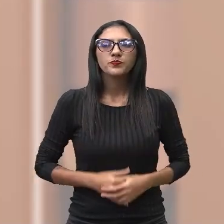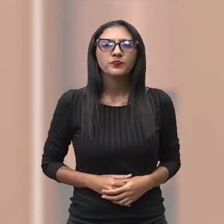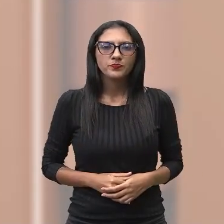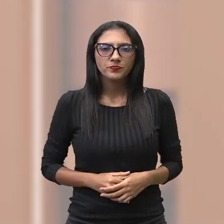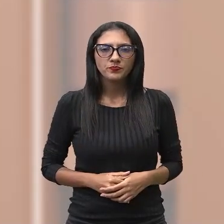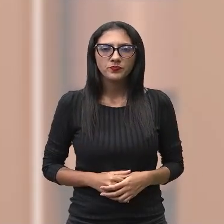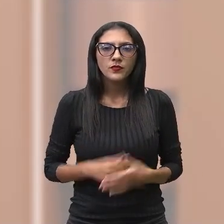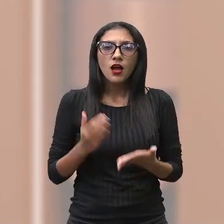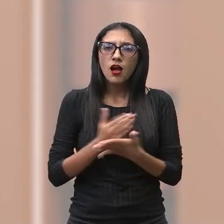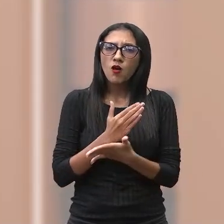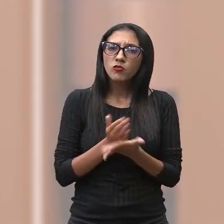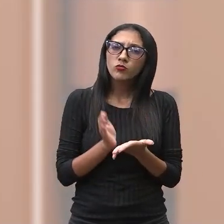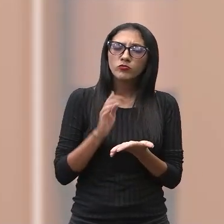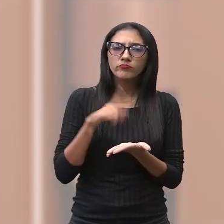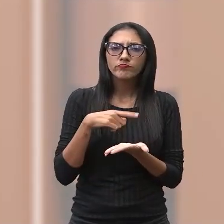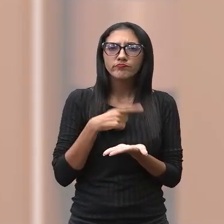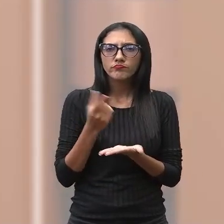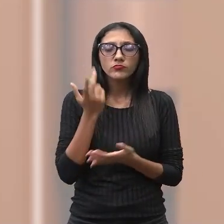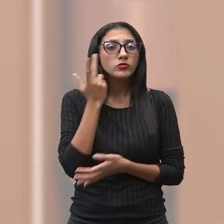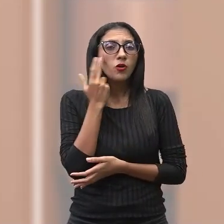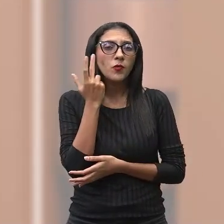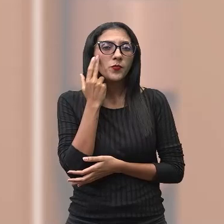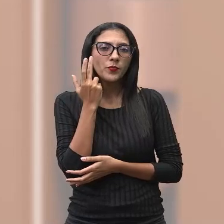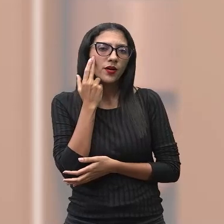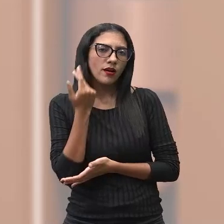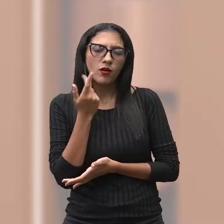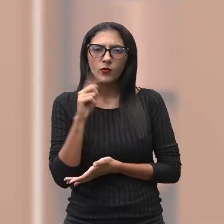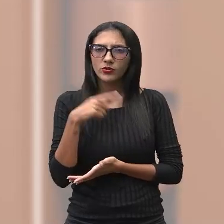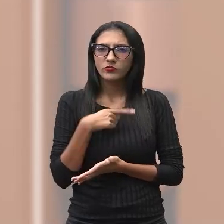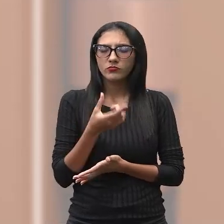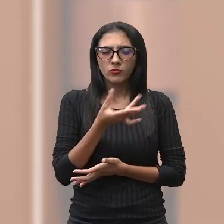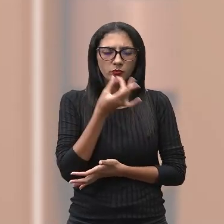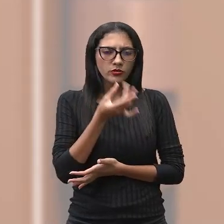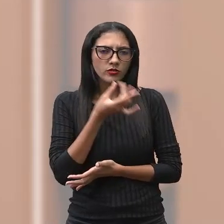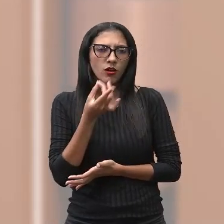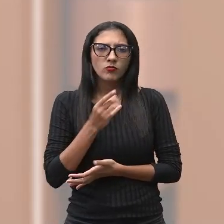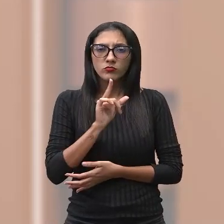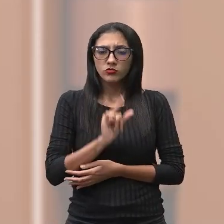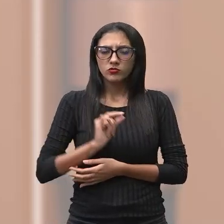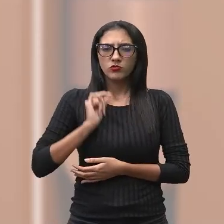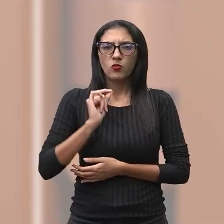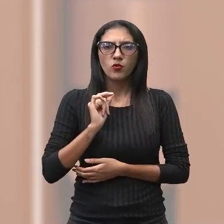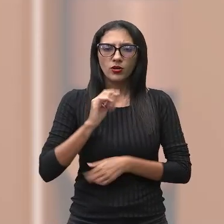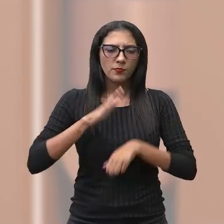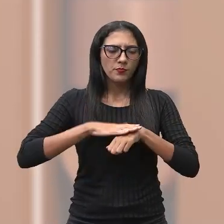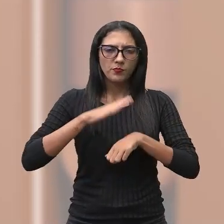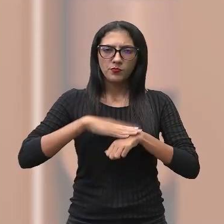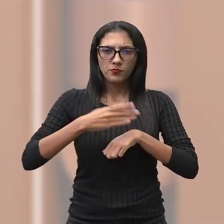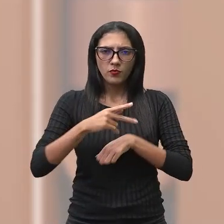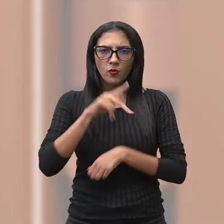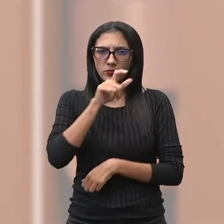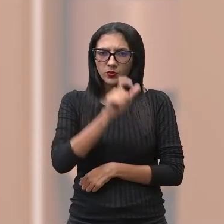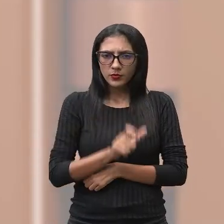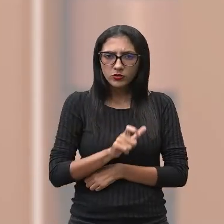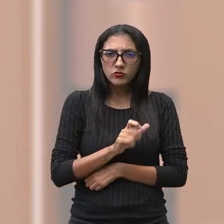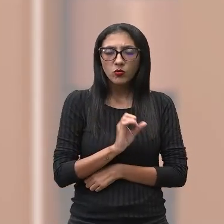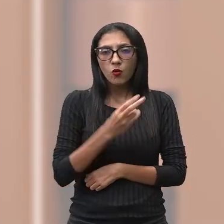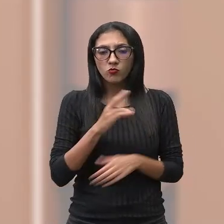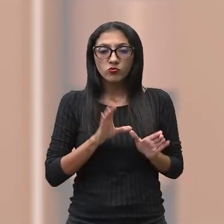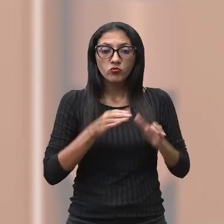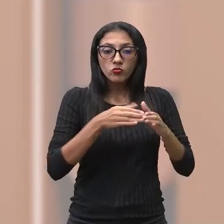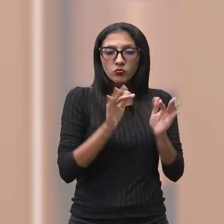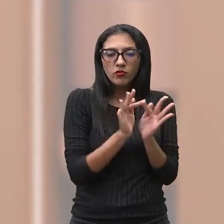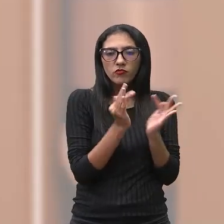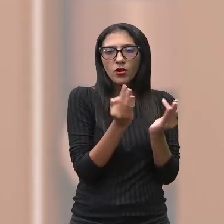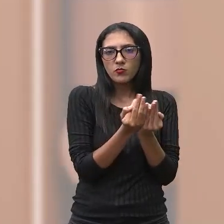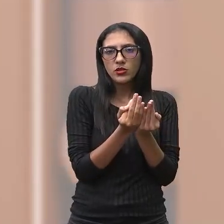são muito normais, fazem parte ali de uma decisão ou do ser, do indivíduo, ou de um núcleo familiar, e